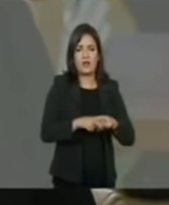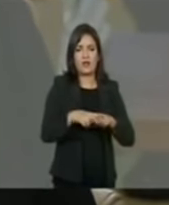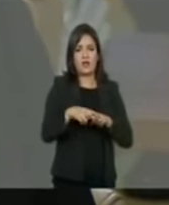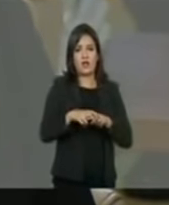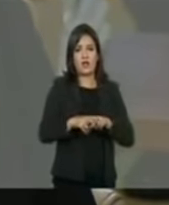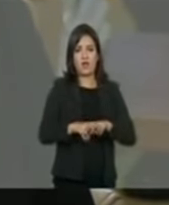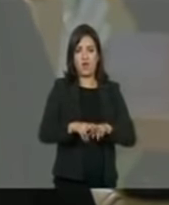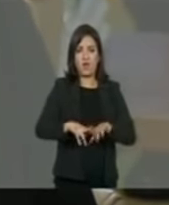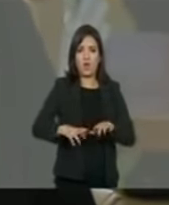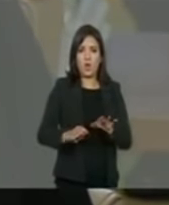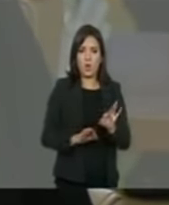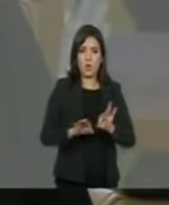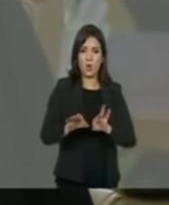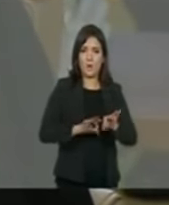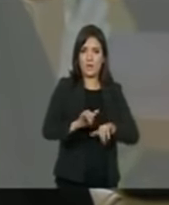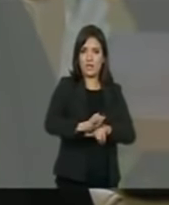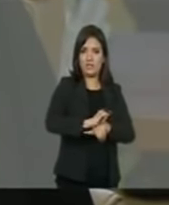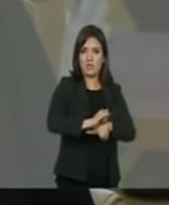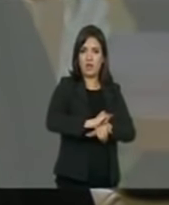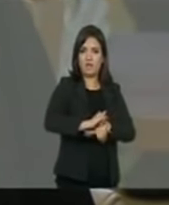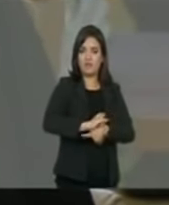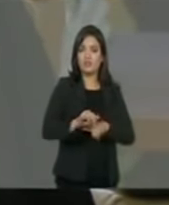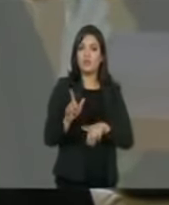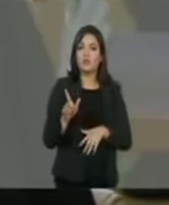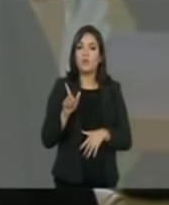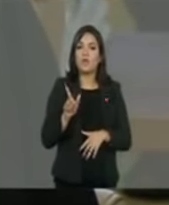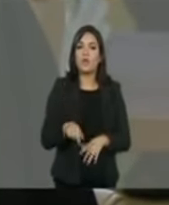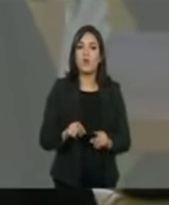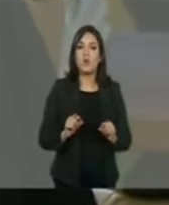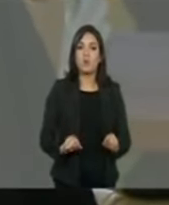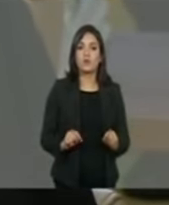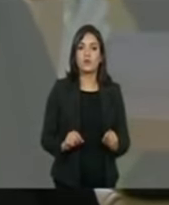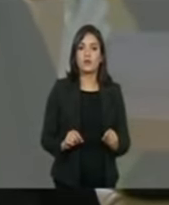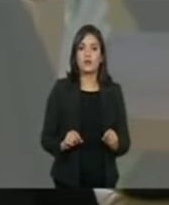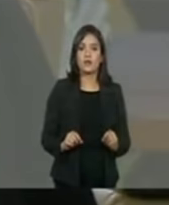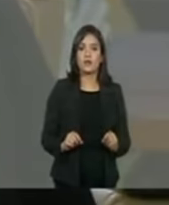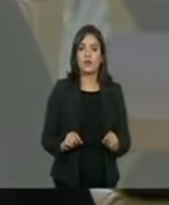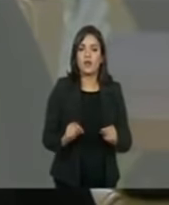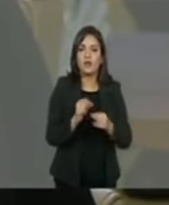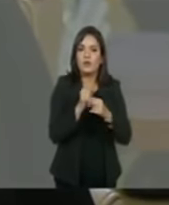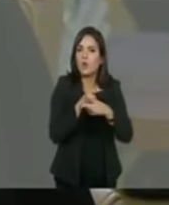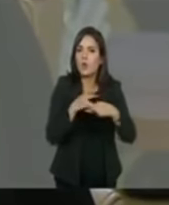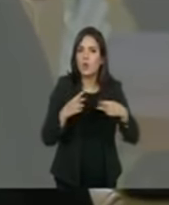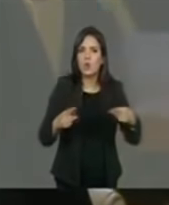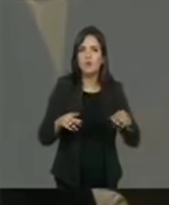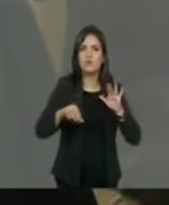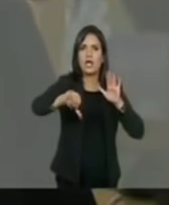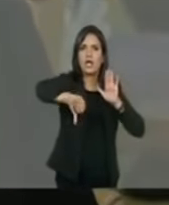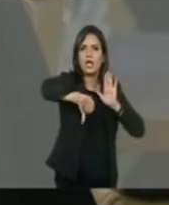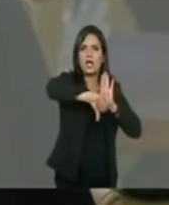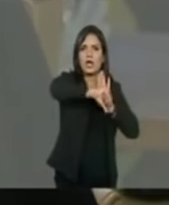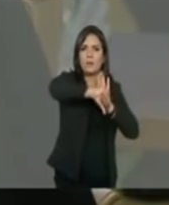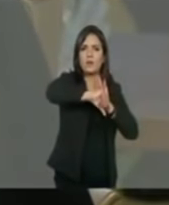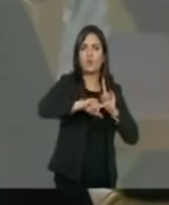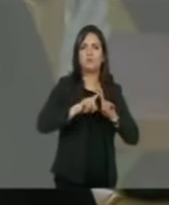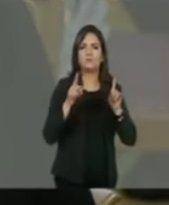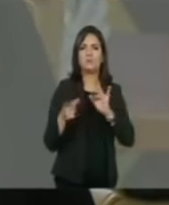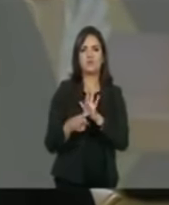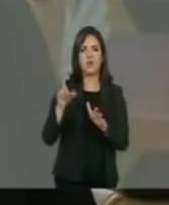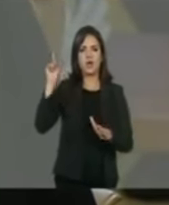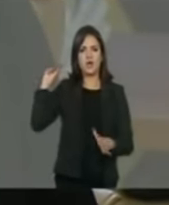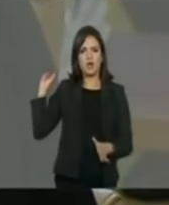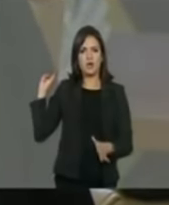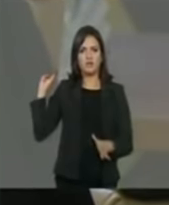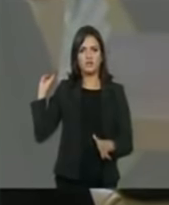jato nada mais constituem senão episódios criminosos que anterior eles